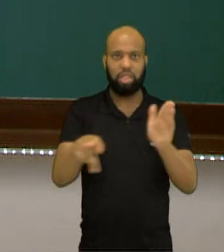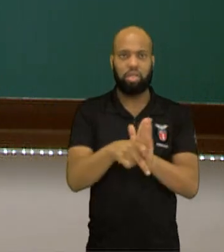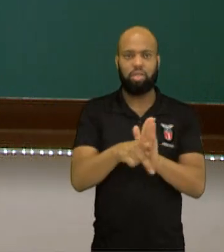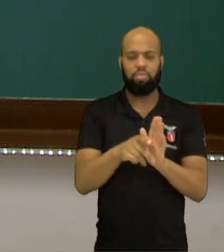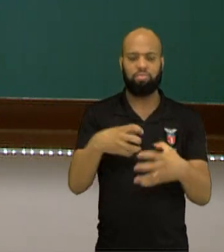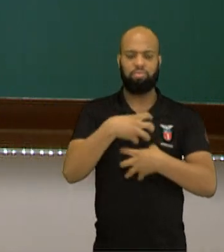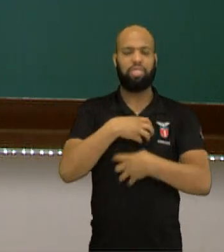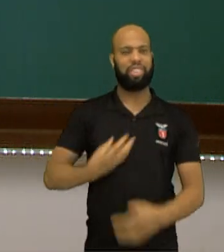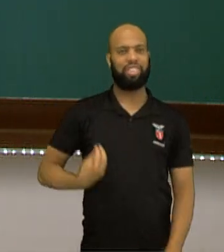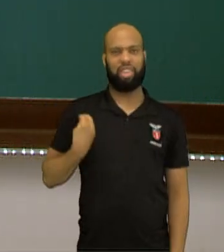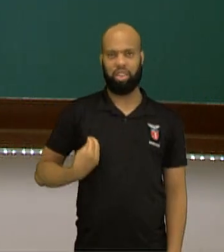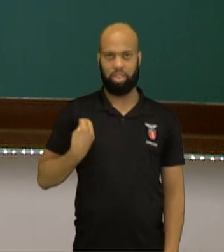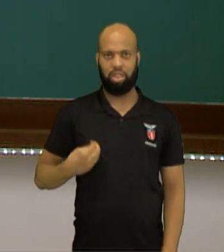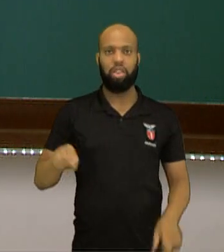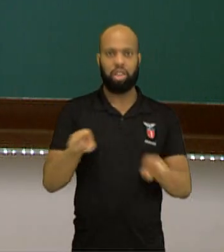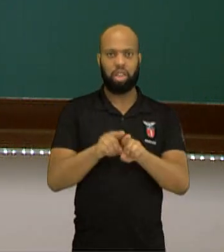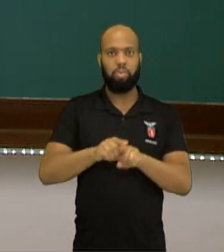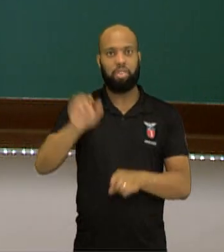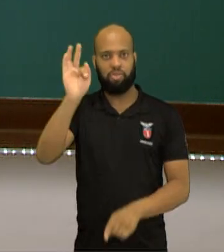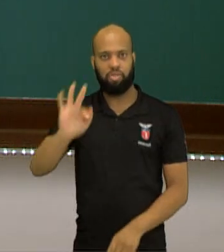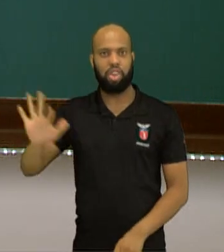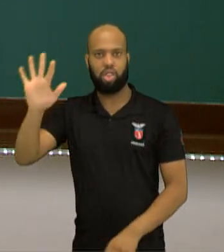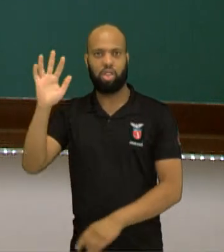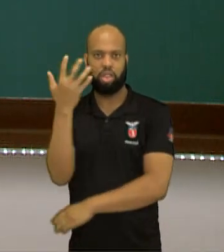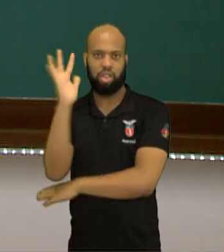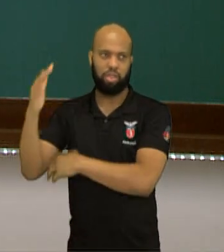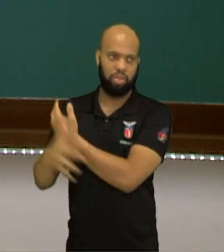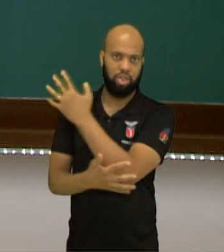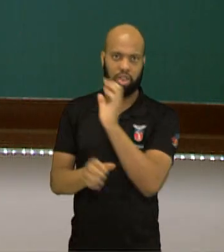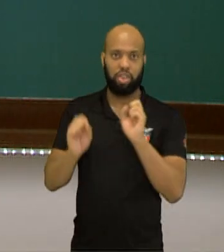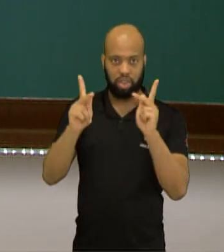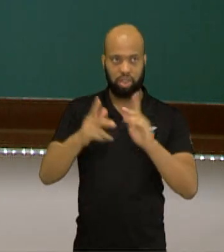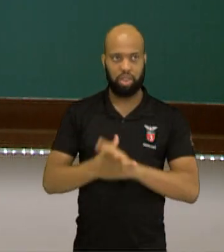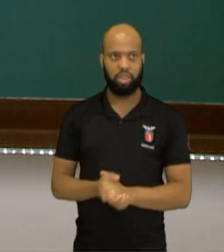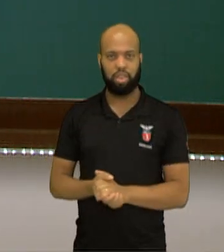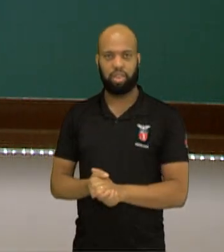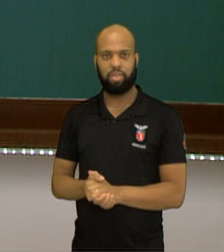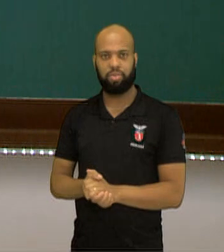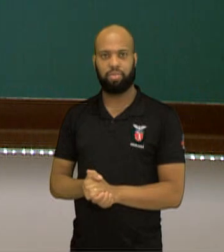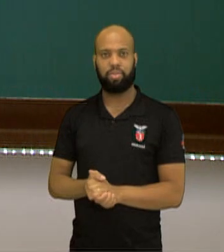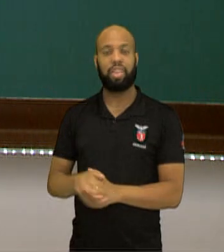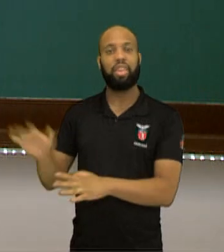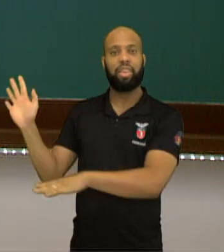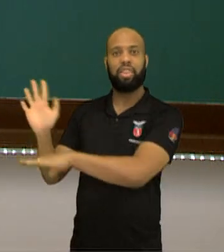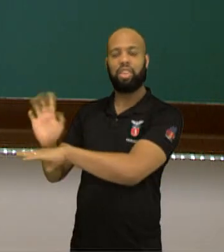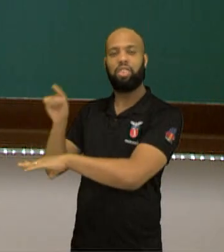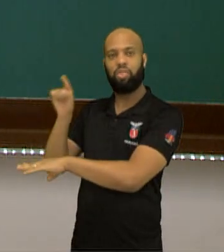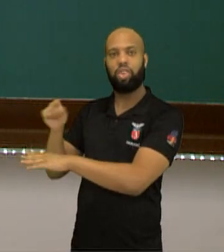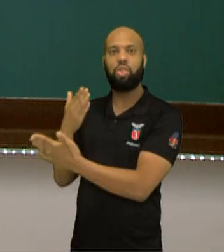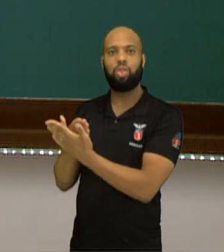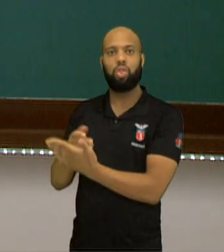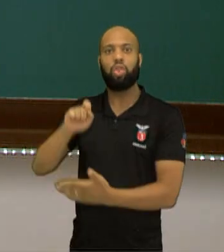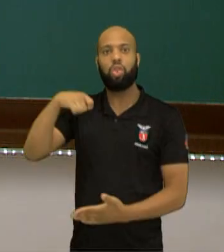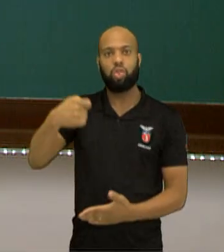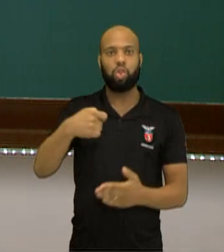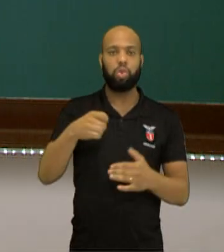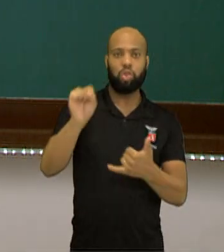estado ou fenômeno natural expresso por ele, ok? Então, nesse vídeo nós falamos